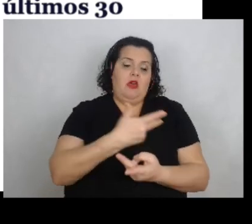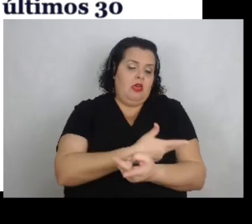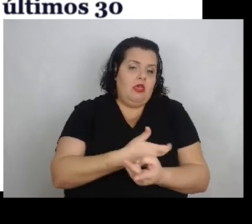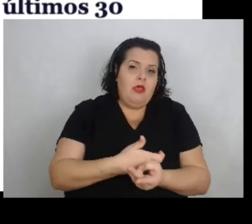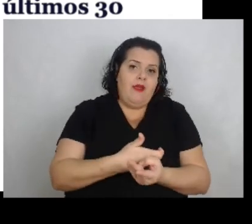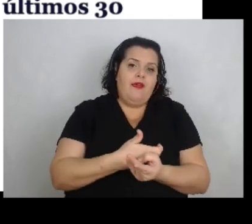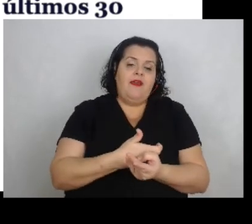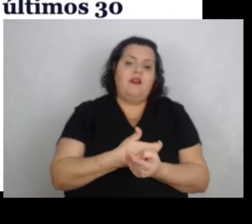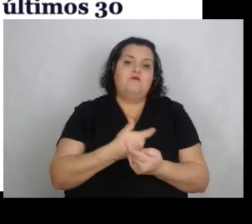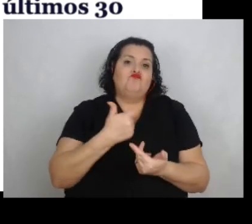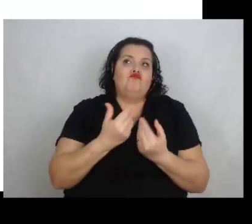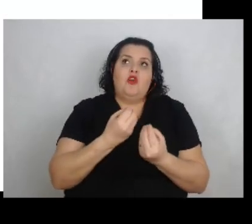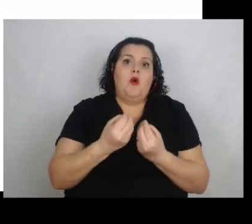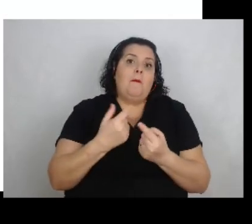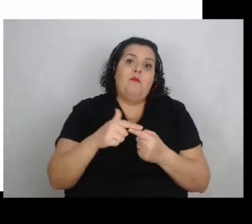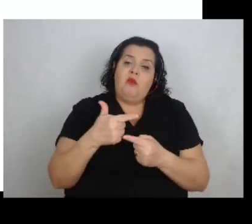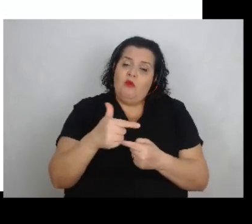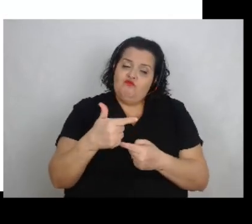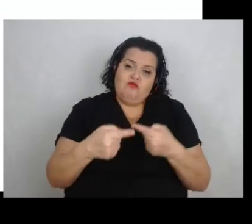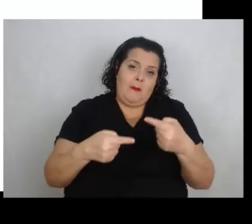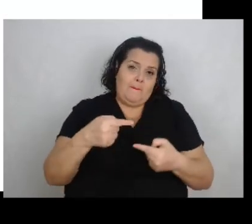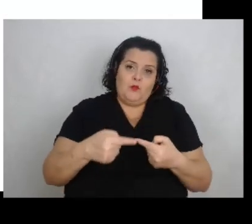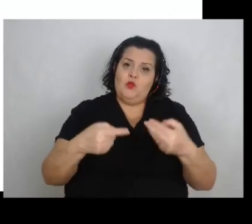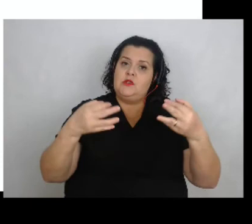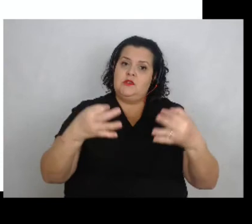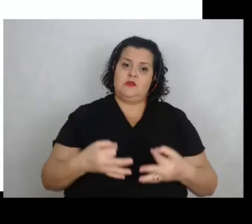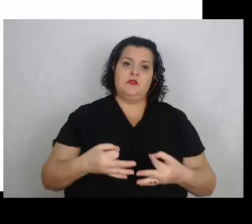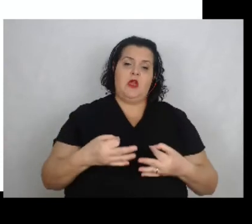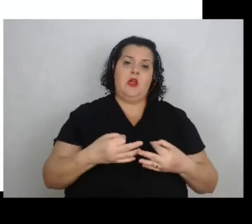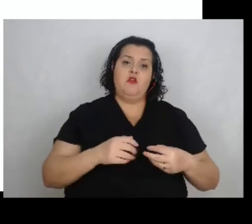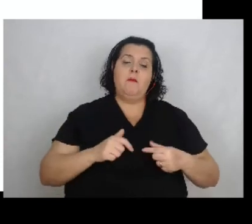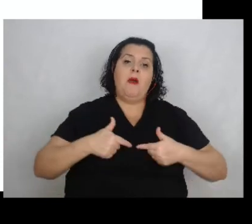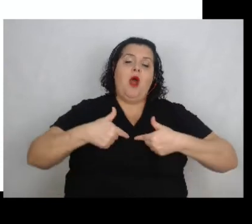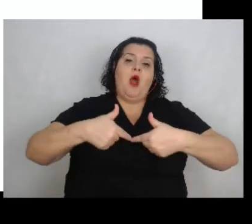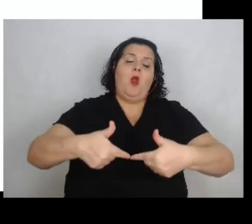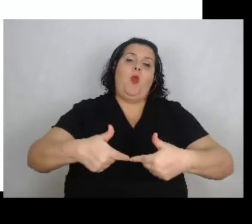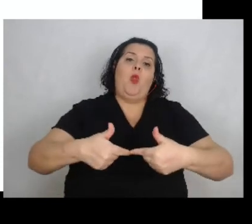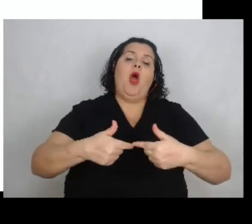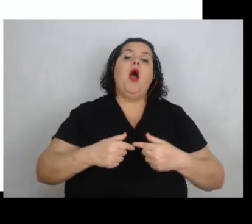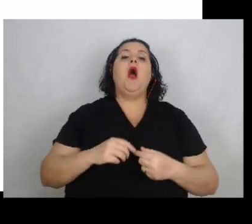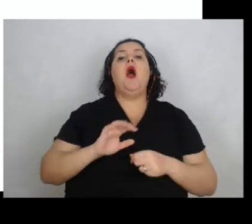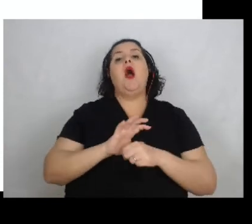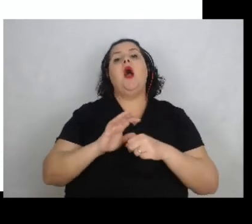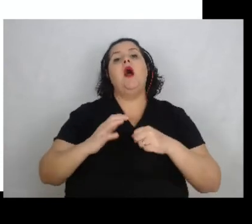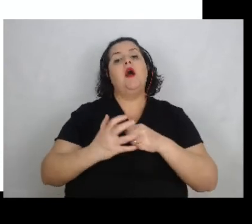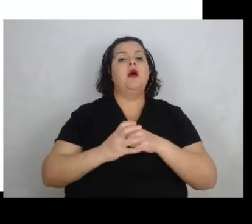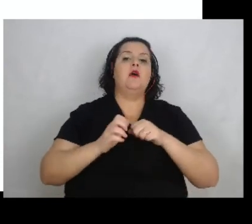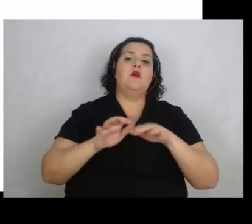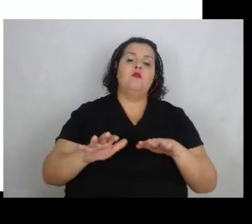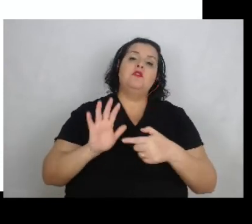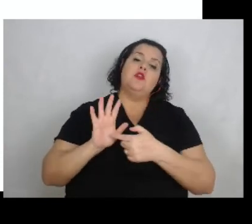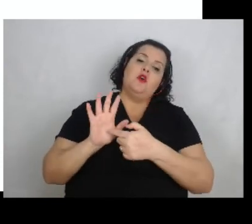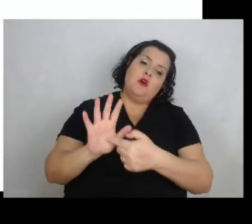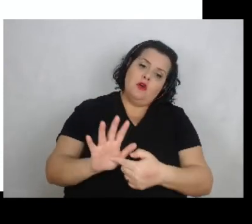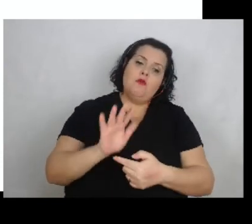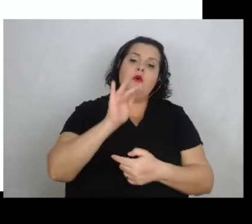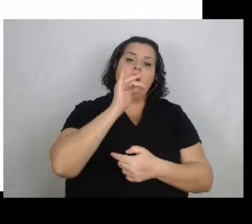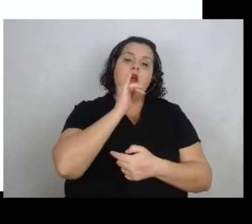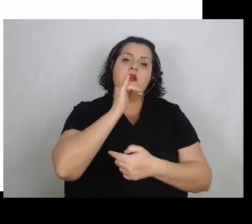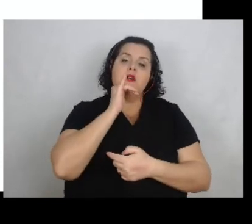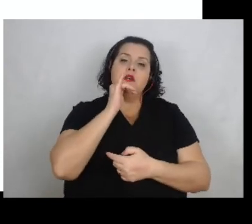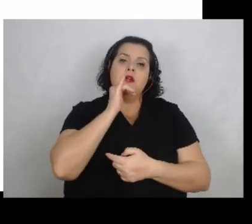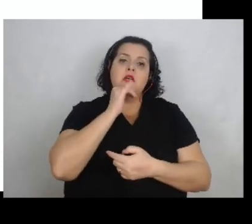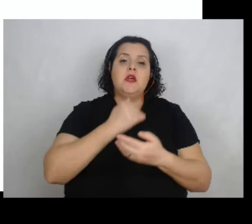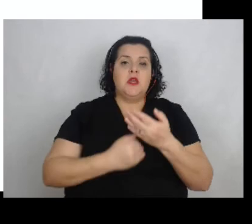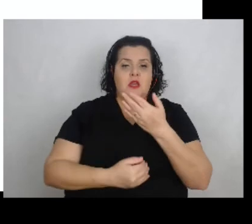enfrentamento da Covid, utilizando os testes de maneira efetiva. Portanto, trago esse exemplo, professor Eduardo, professora Nancy, porque me